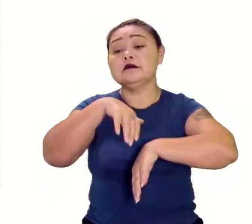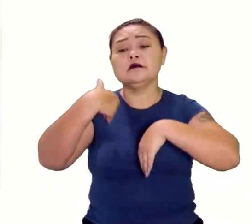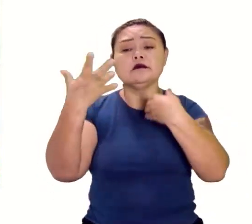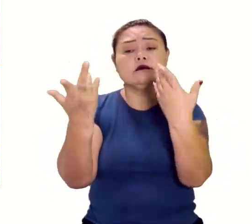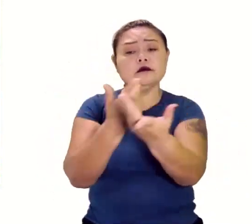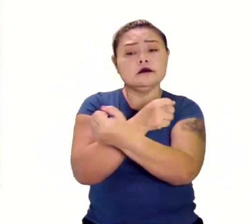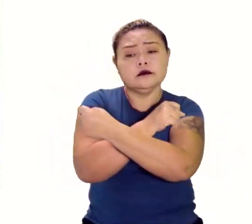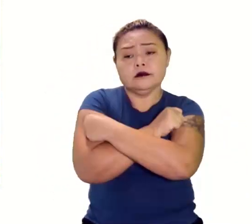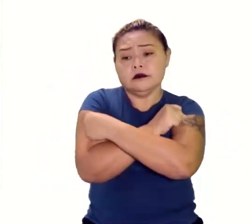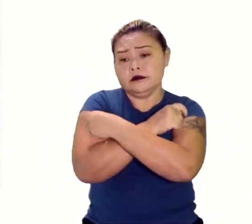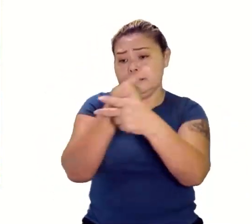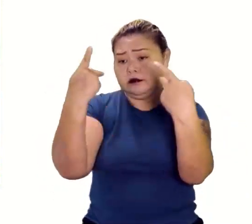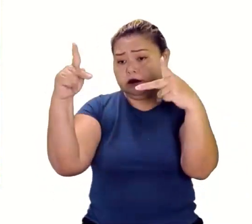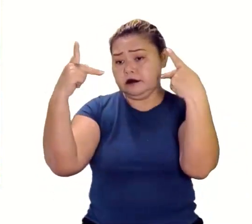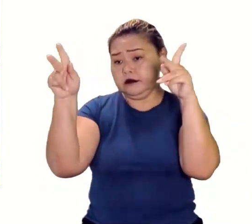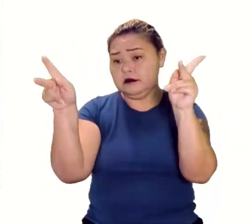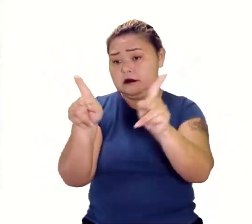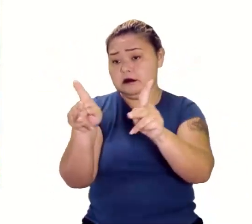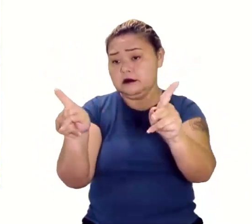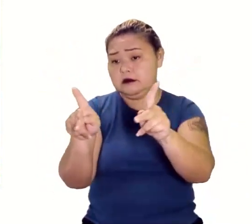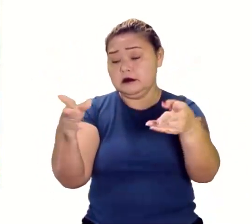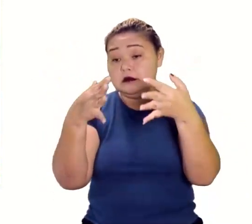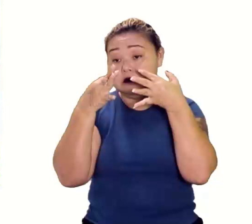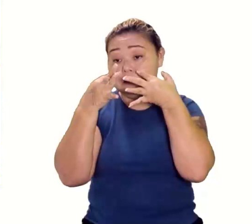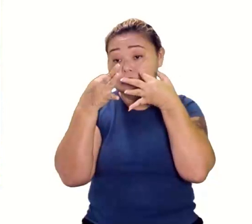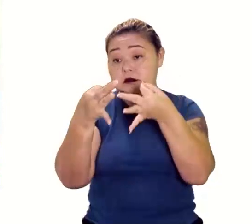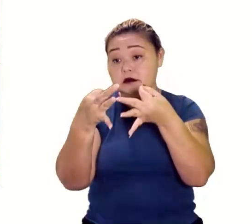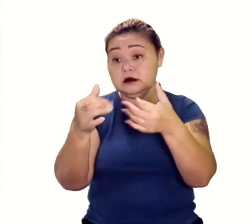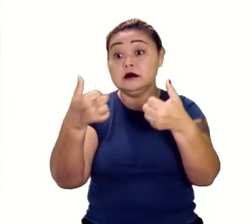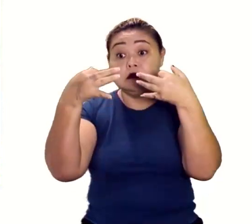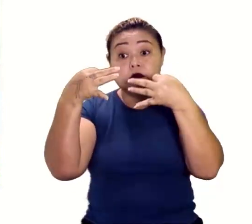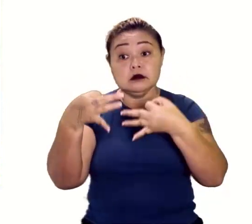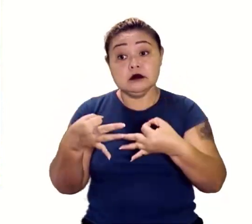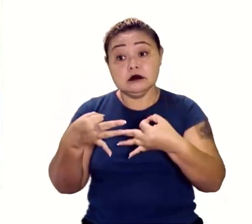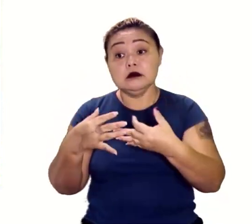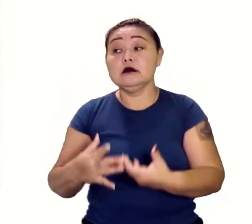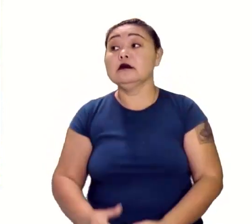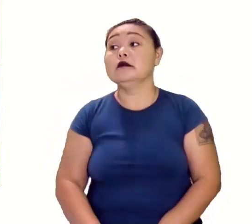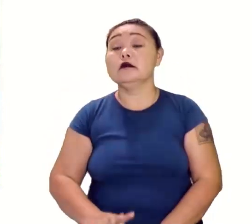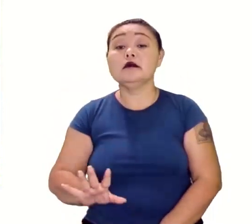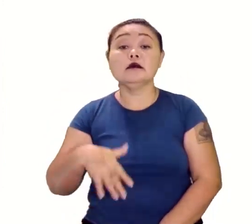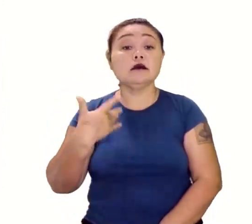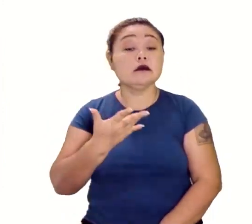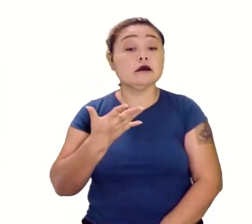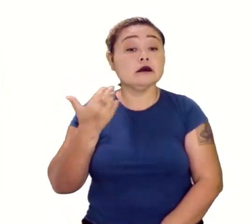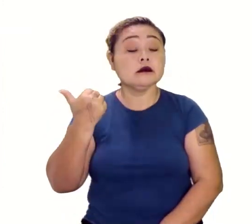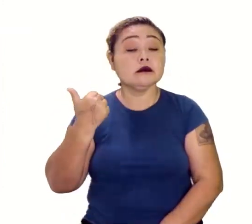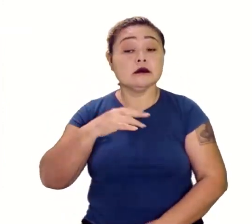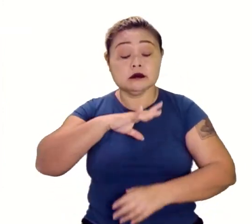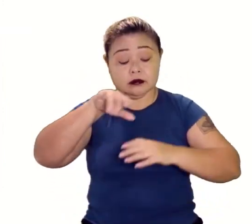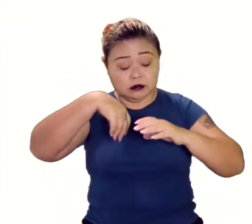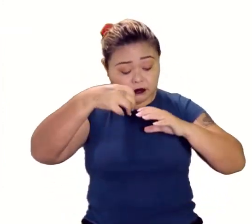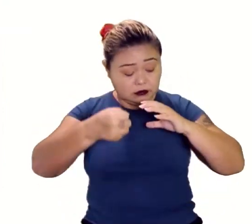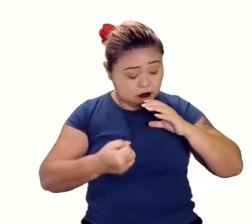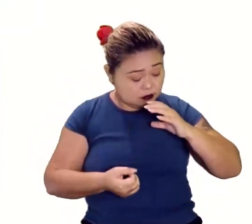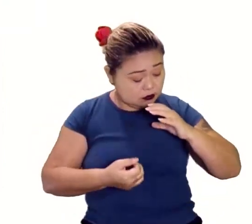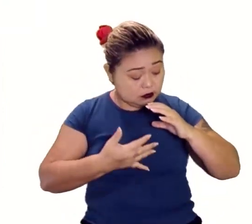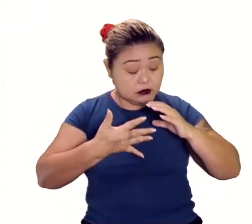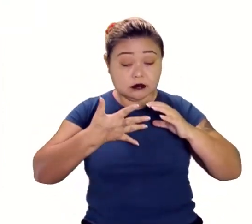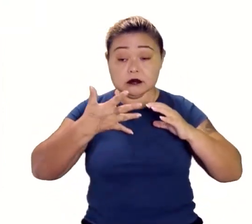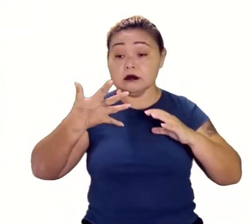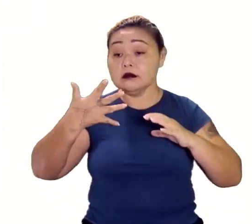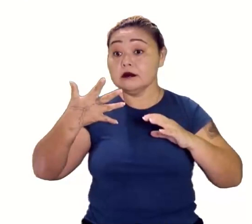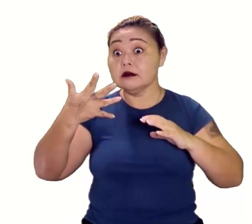aquele abraço aos professores presenciais, certo? Vamos lá, então, saindo da cartola